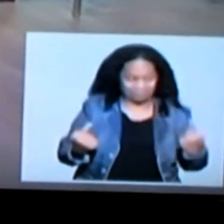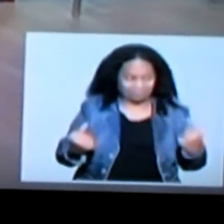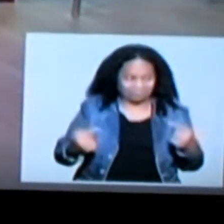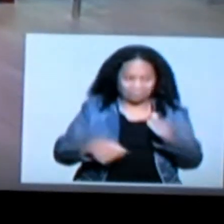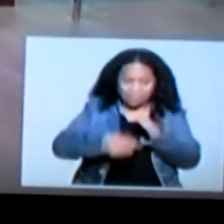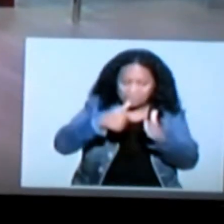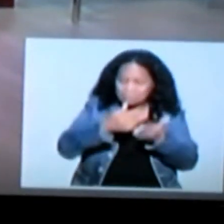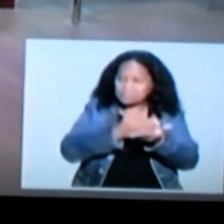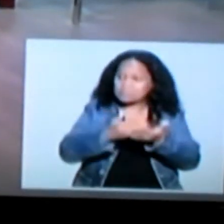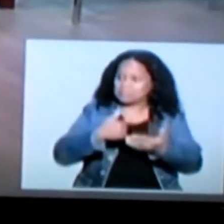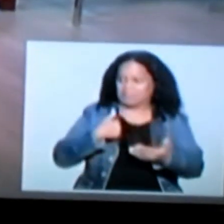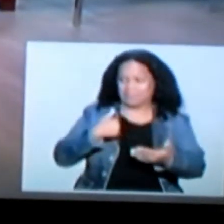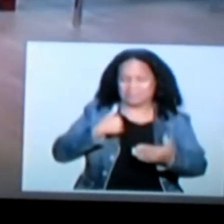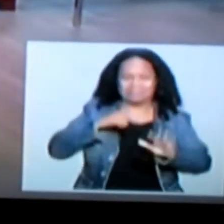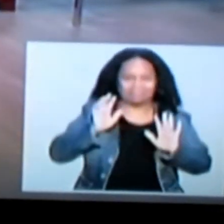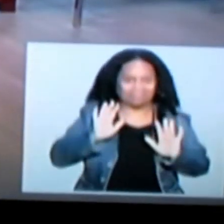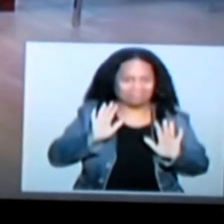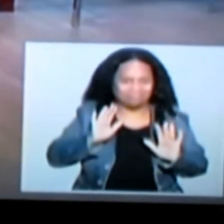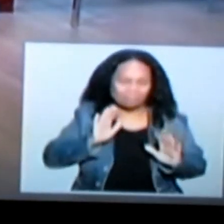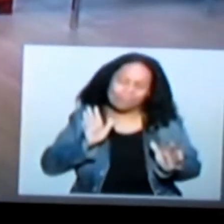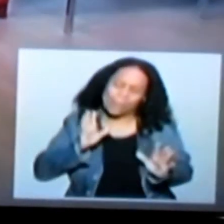Quem começou primeiro? Eu, né?